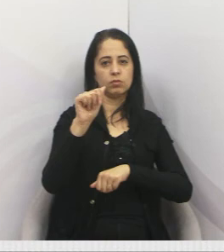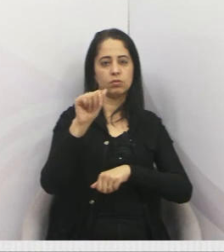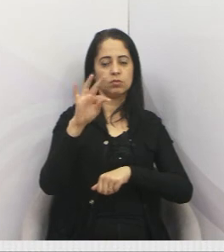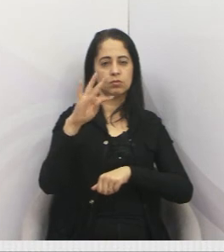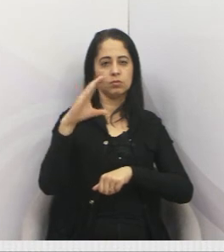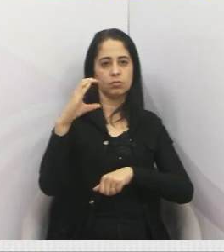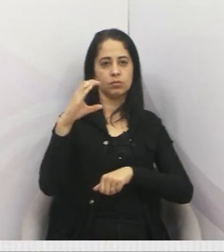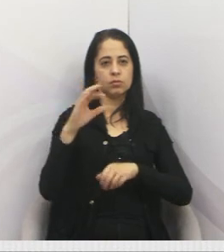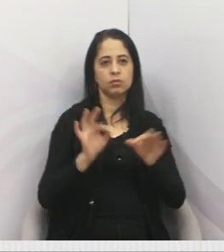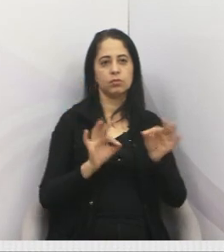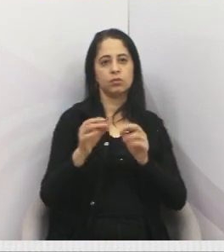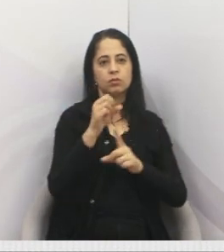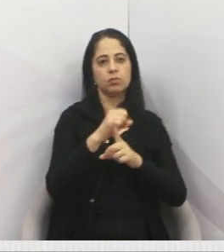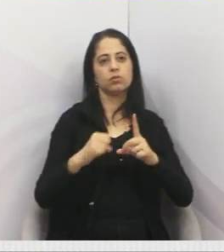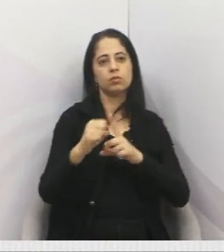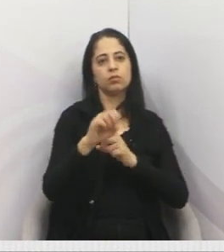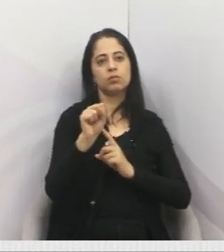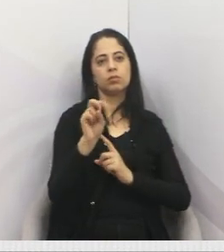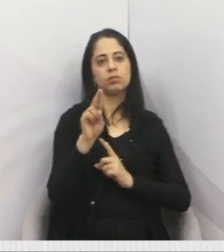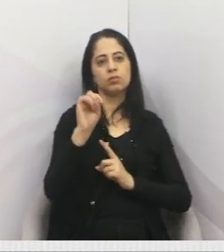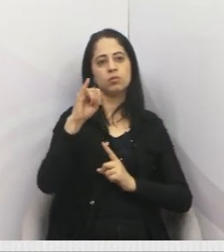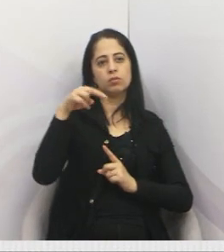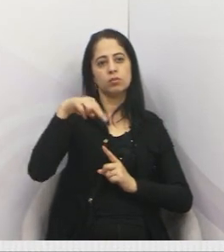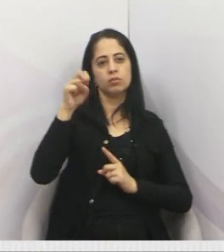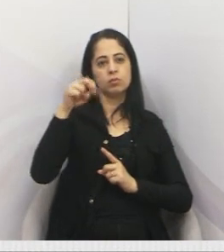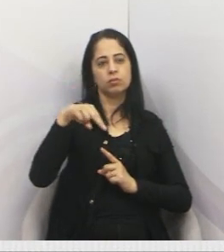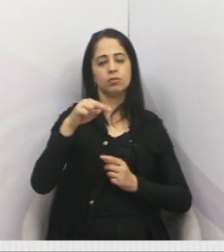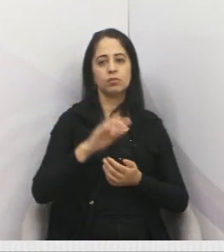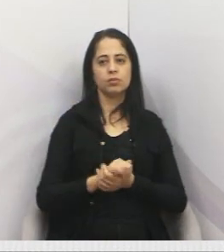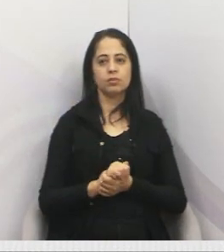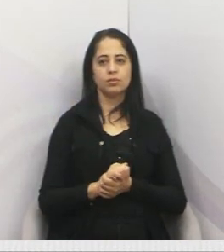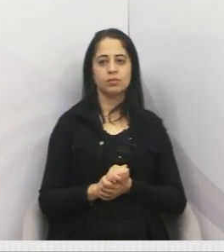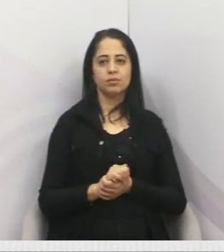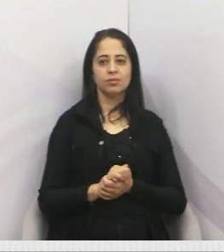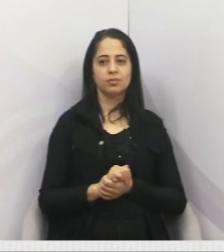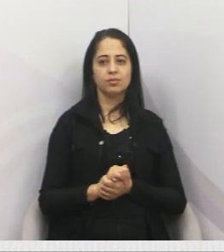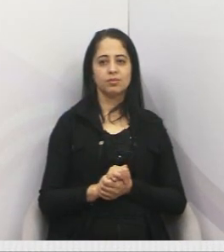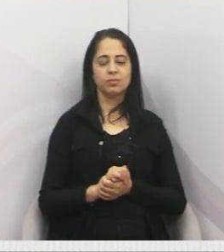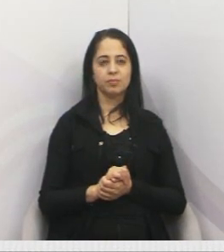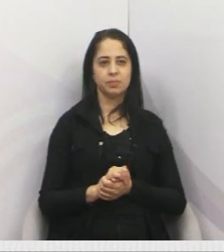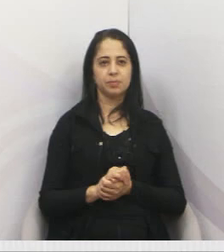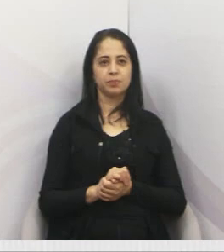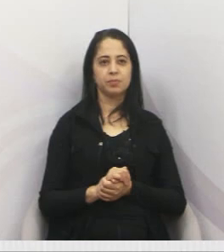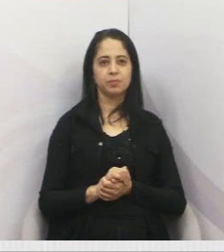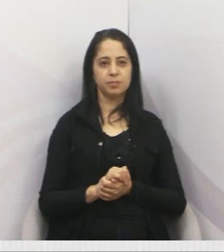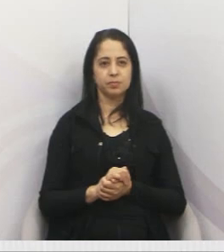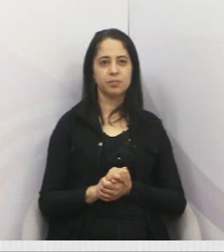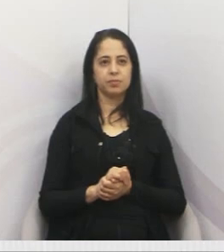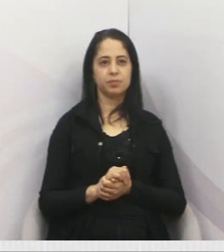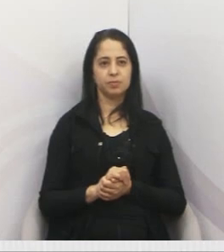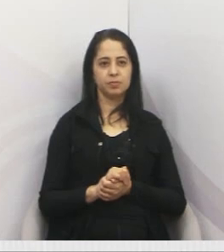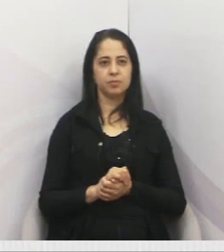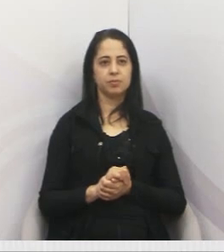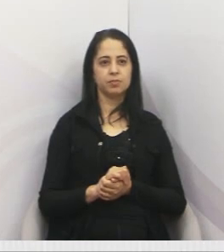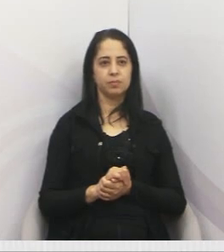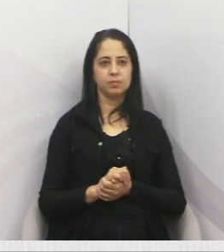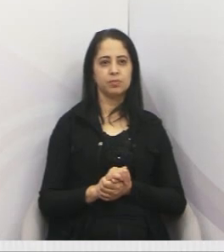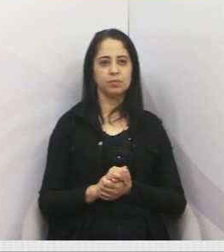e Organização da Sociedade Civil, Suinam. O último voto, última cédula.